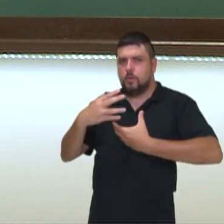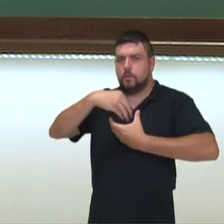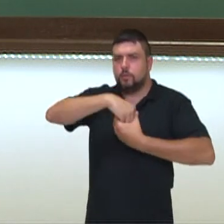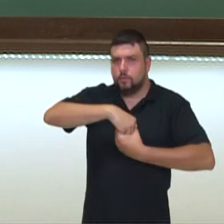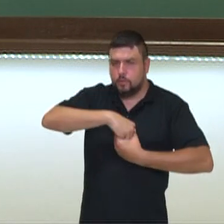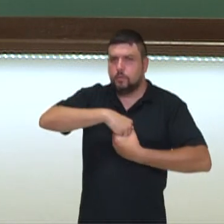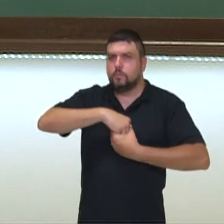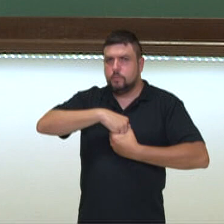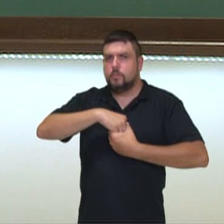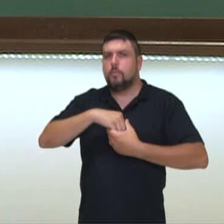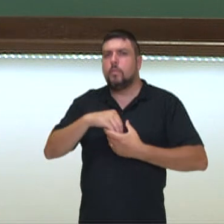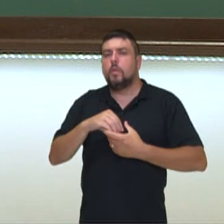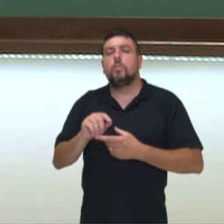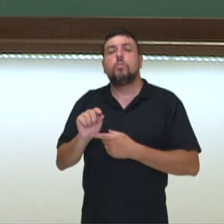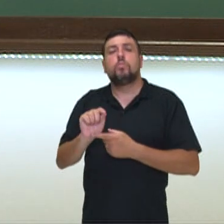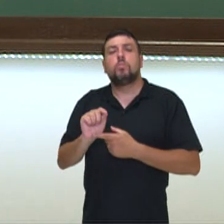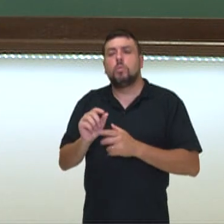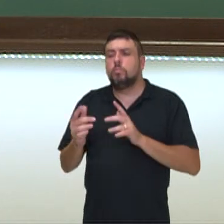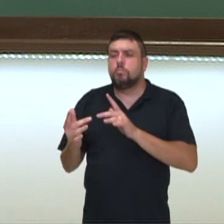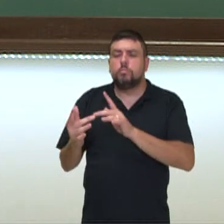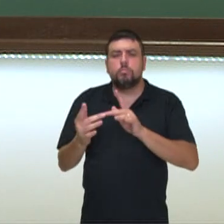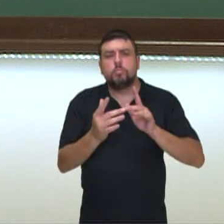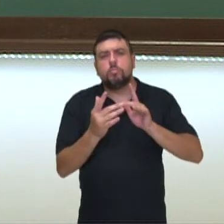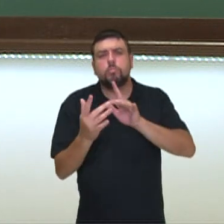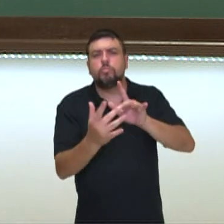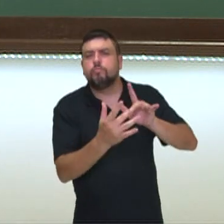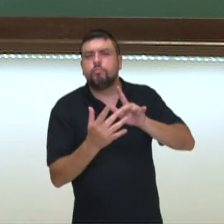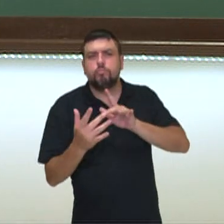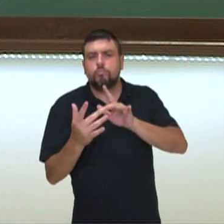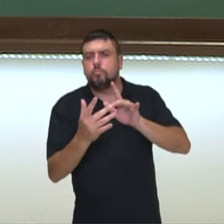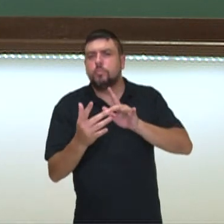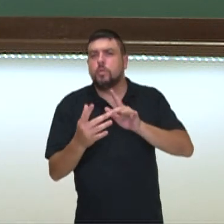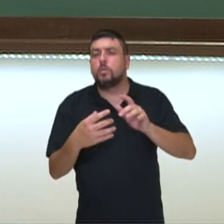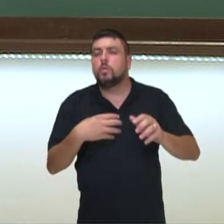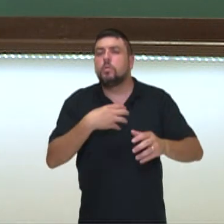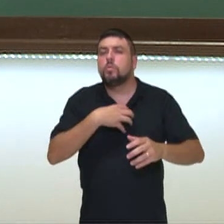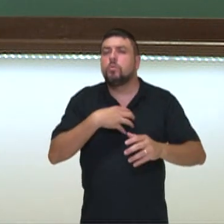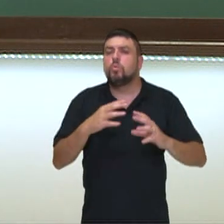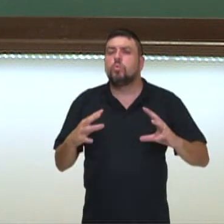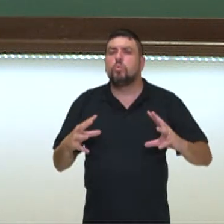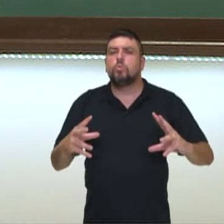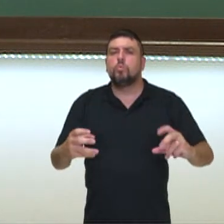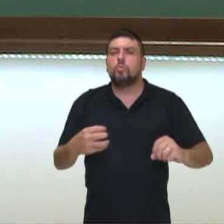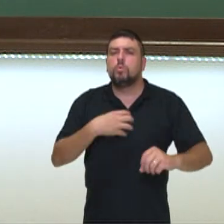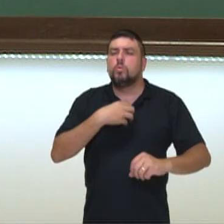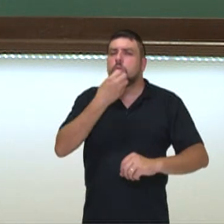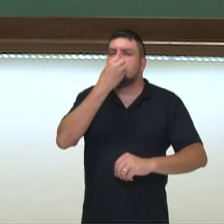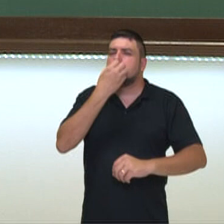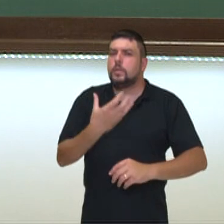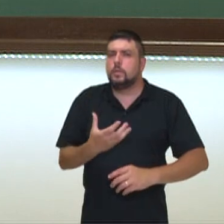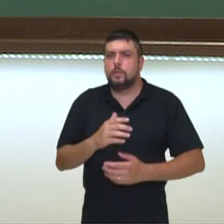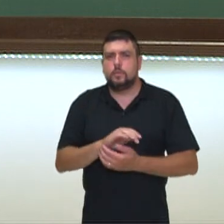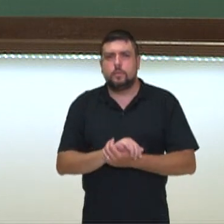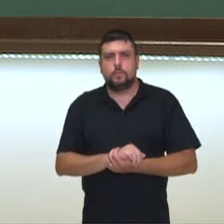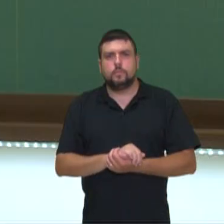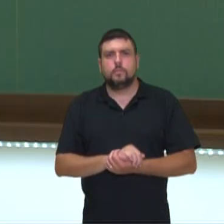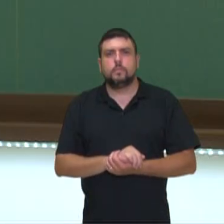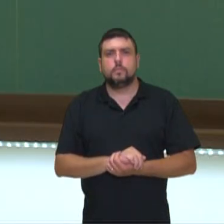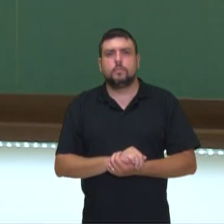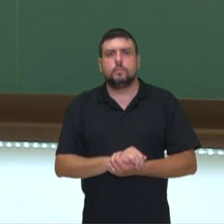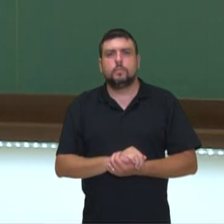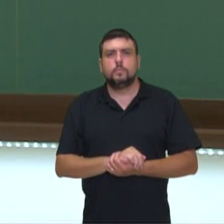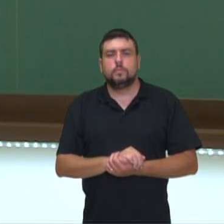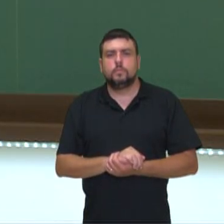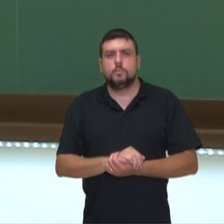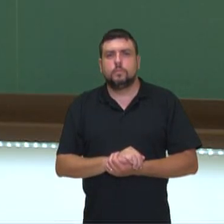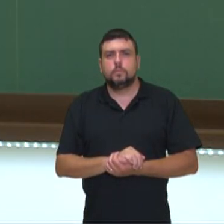que é se relacionar com o outro de forma que todos se sintam bem. Na sequência, a prof